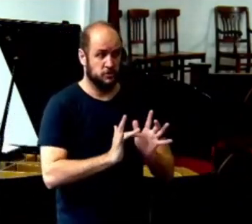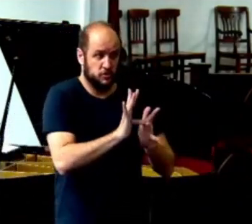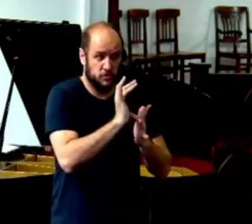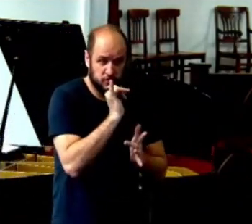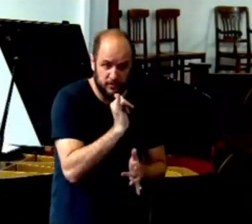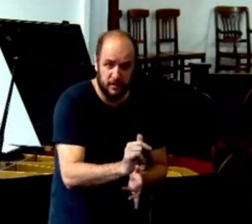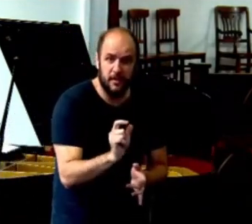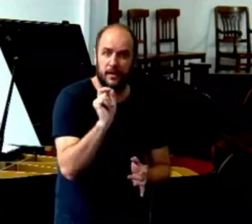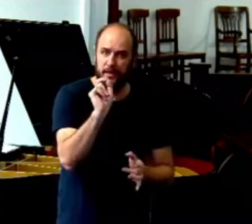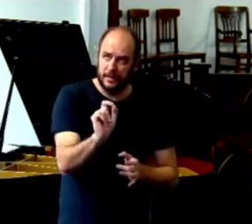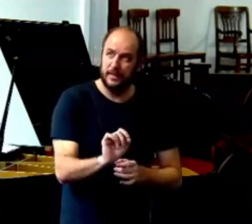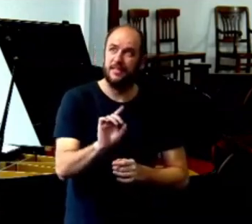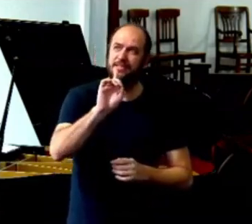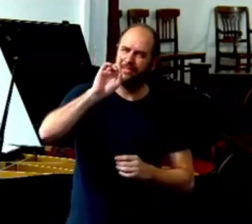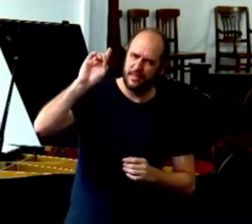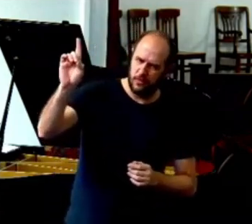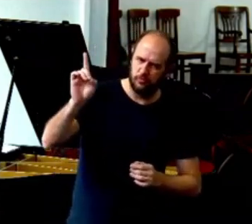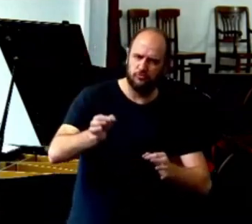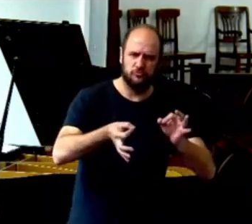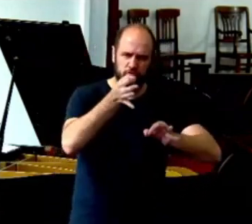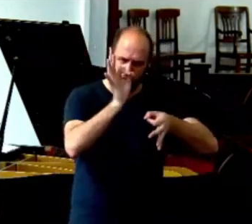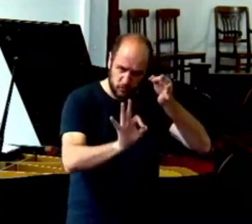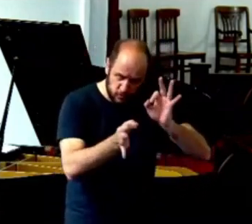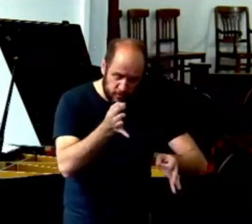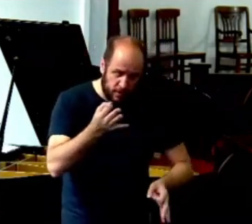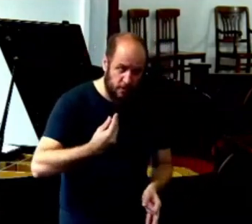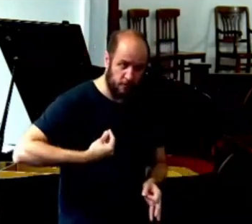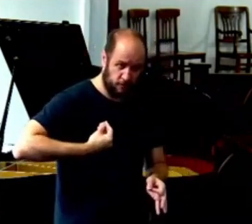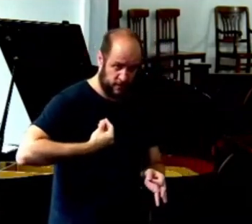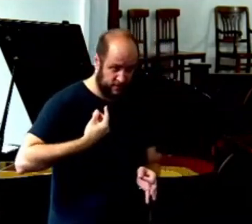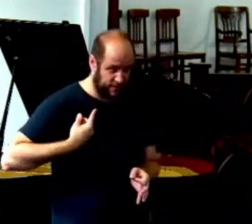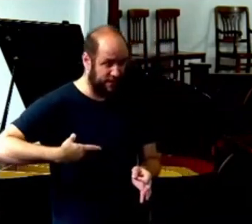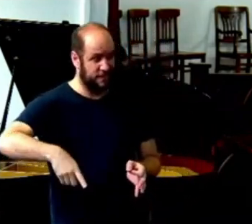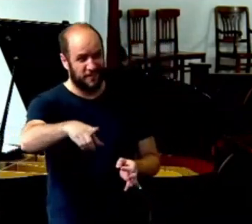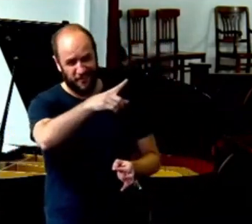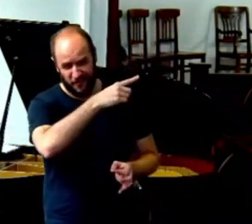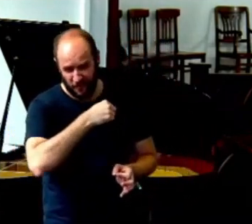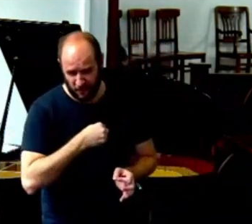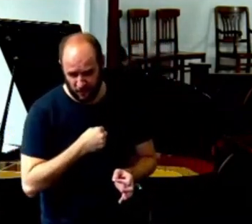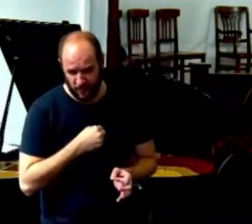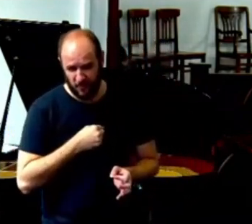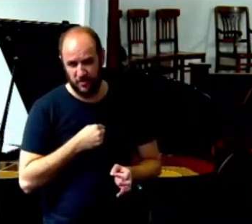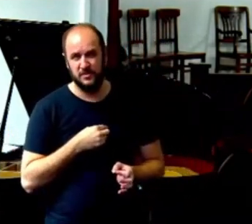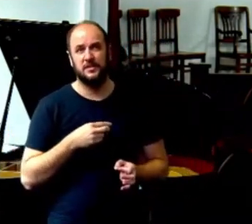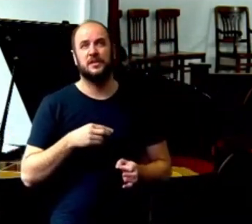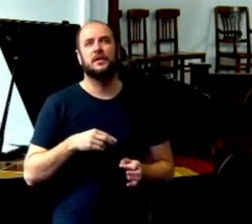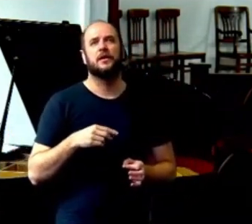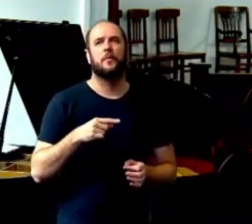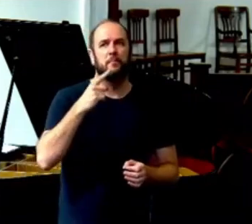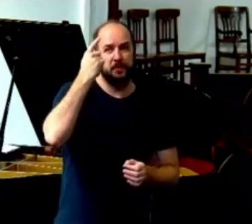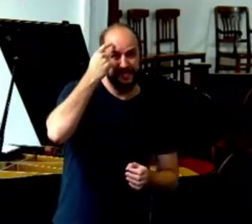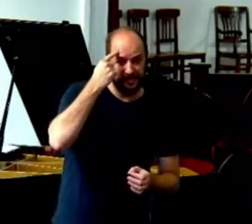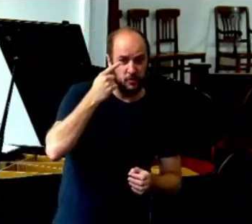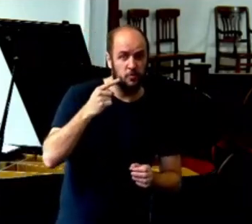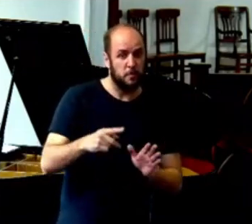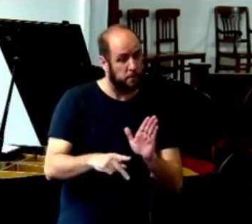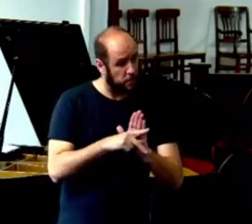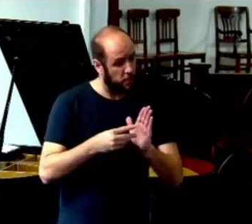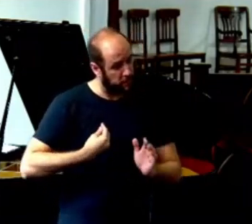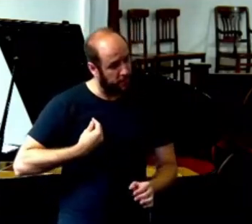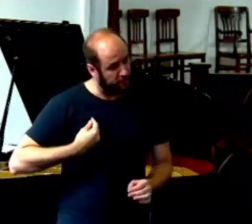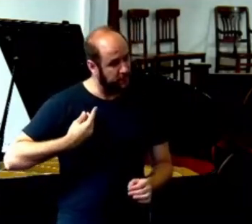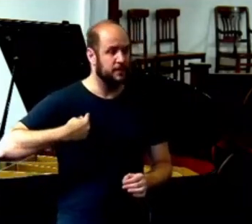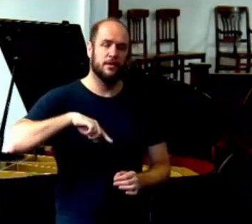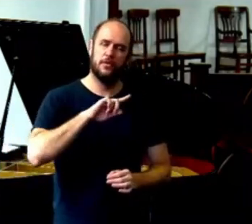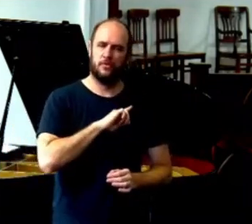que o julgamento de Deus sobre nossas vidas será baseado em nossas próprias vidas. Sobre como os